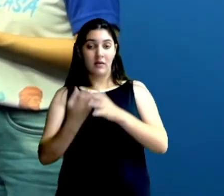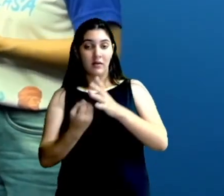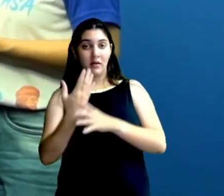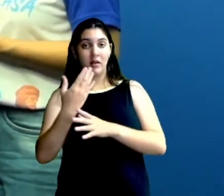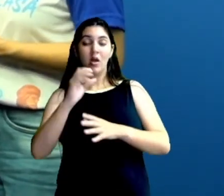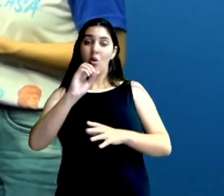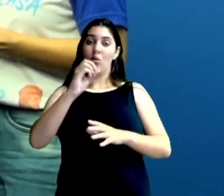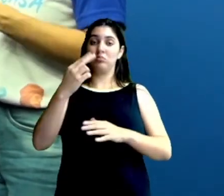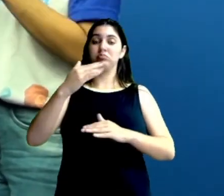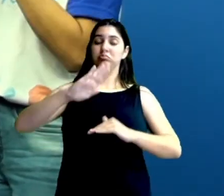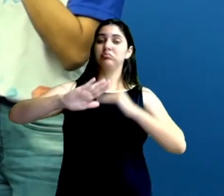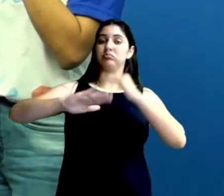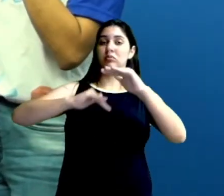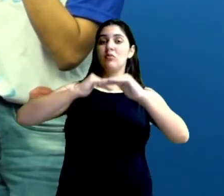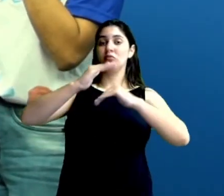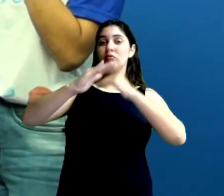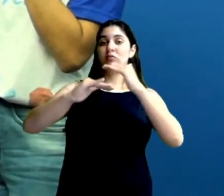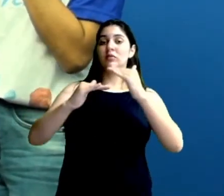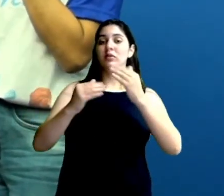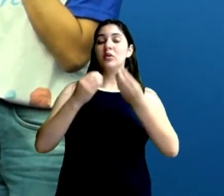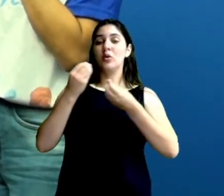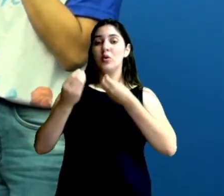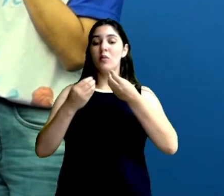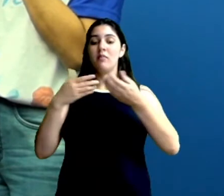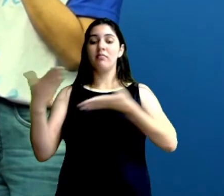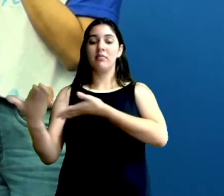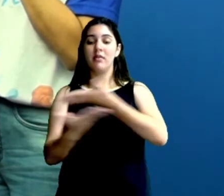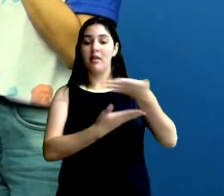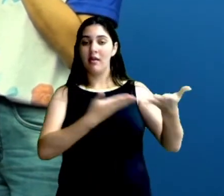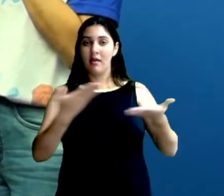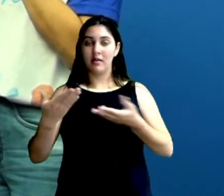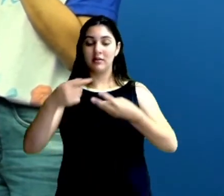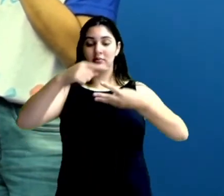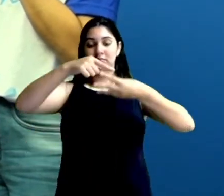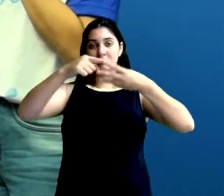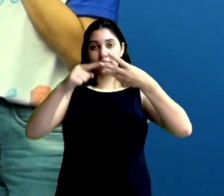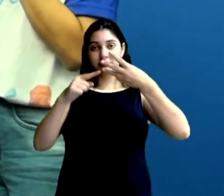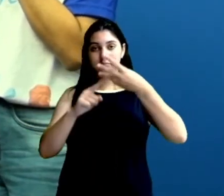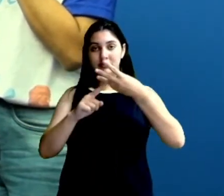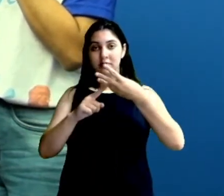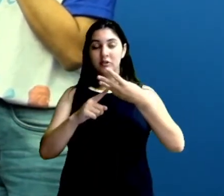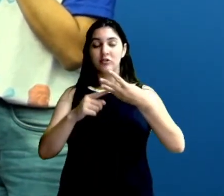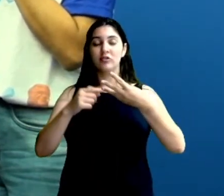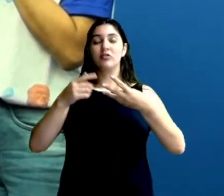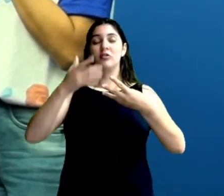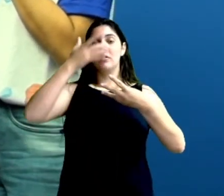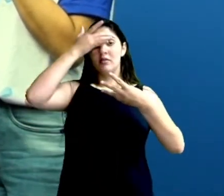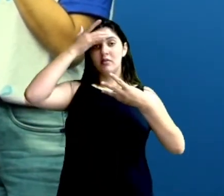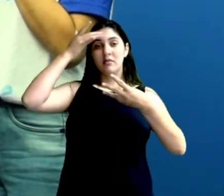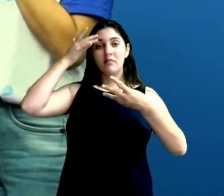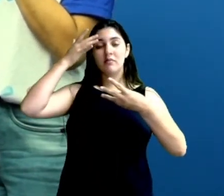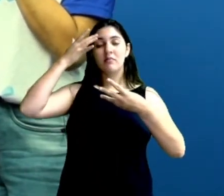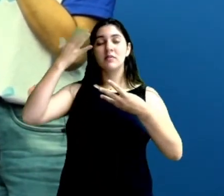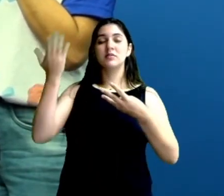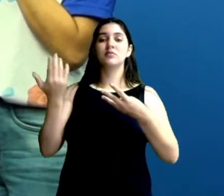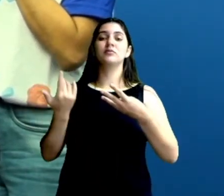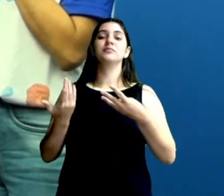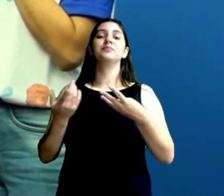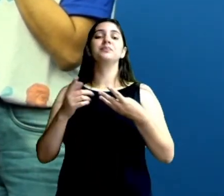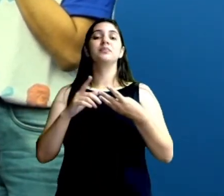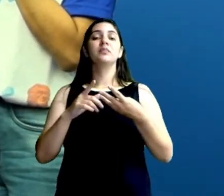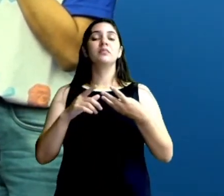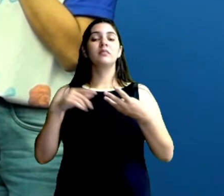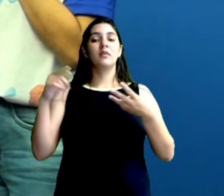ou construída através da relação dessas três raças. Então,